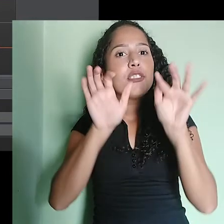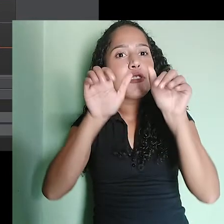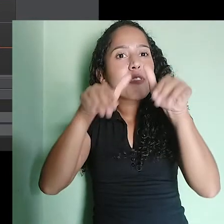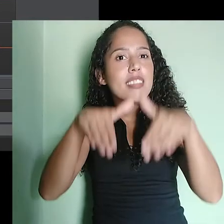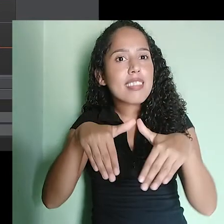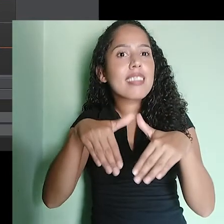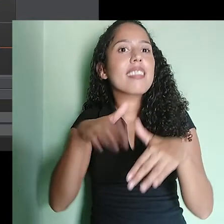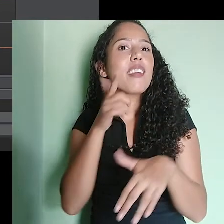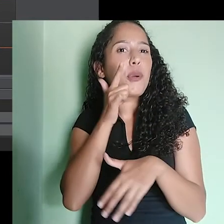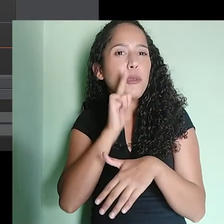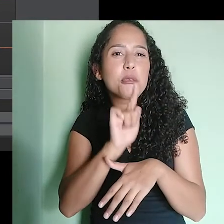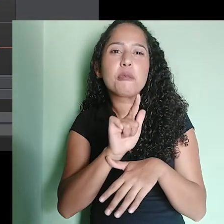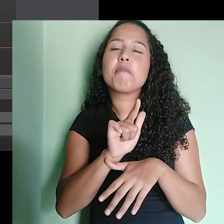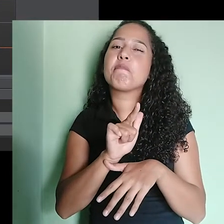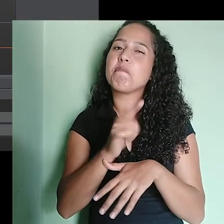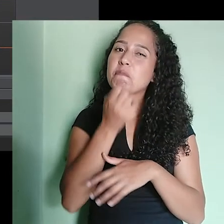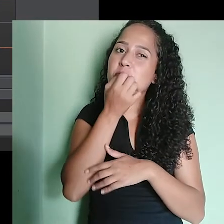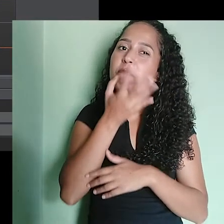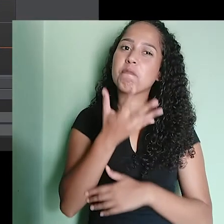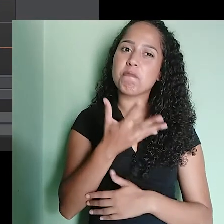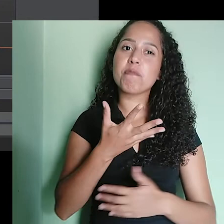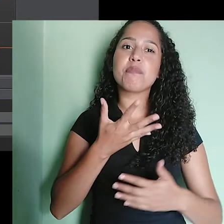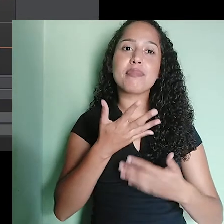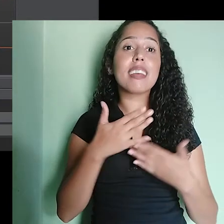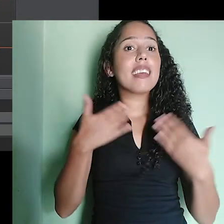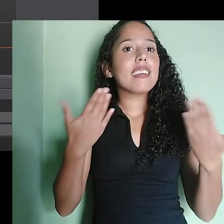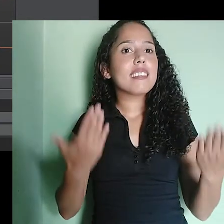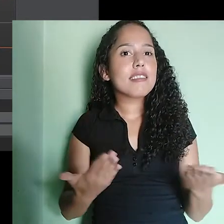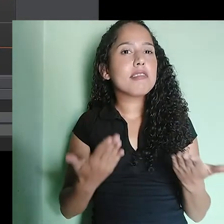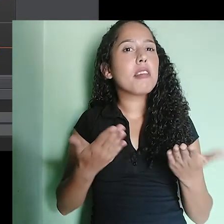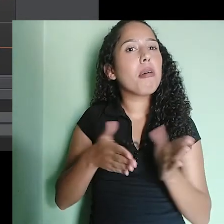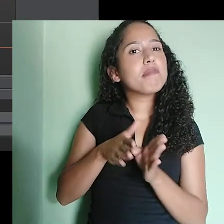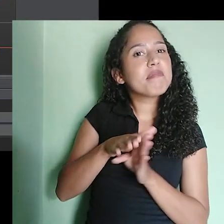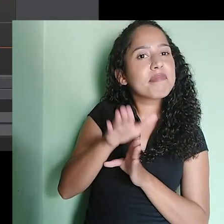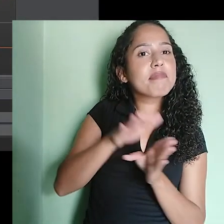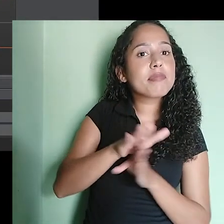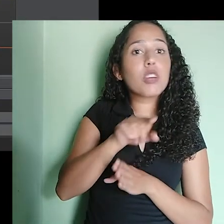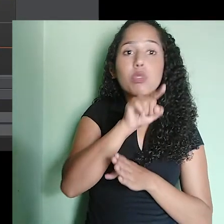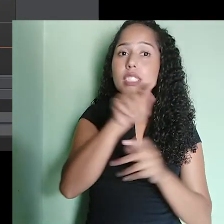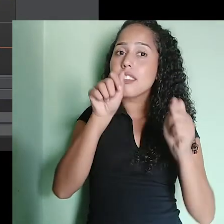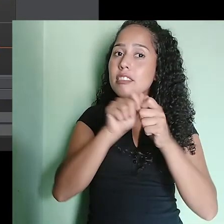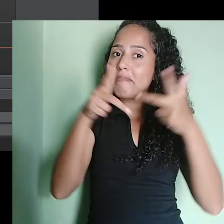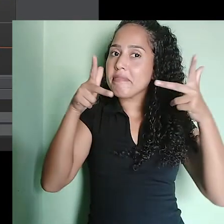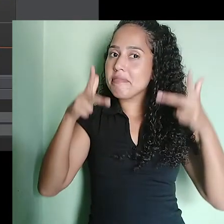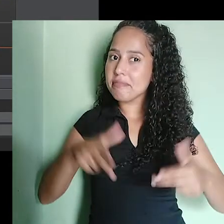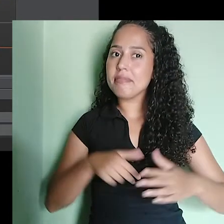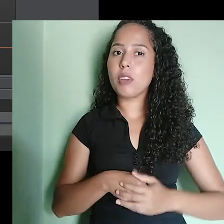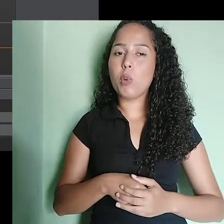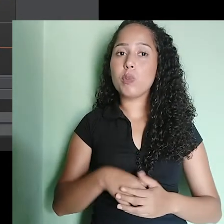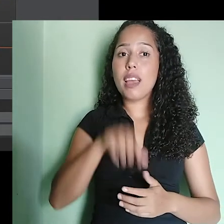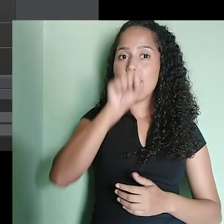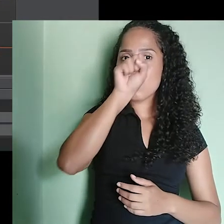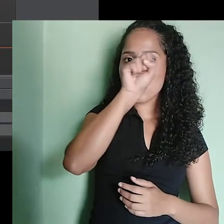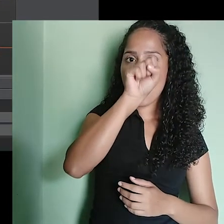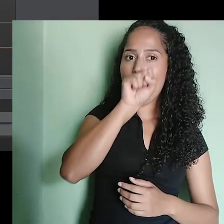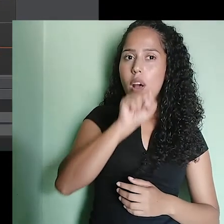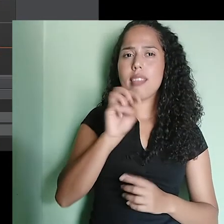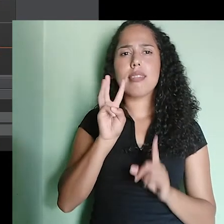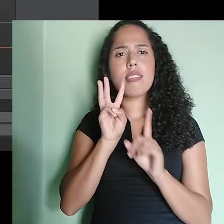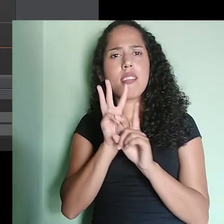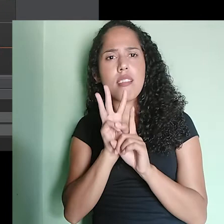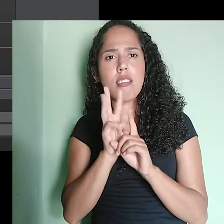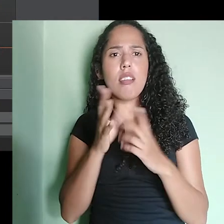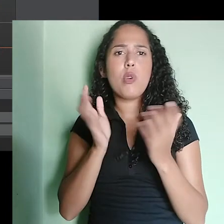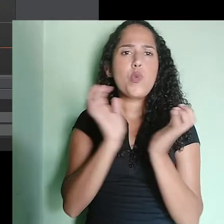resultado final é muito bom. Então eu recomendo você fazer exatamente isso. Solar o seu